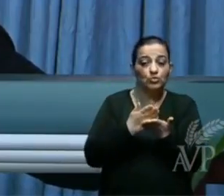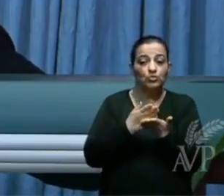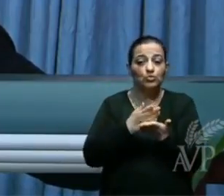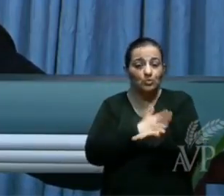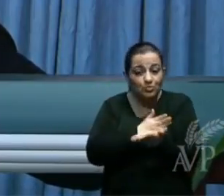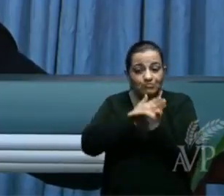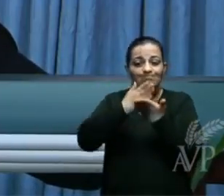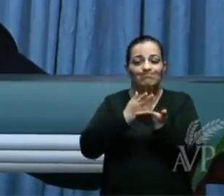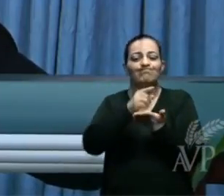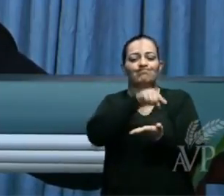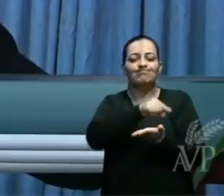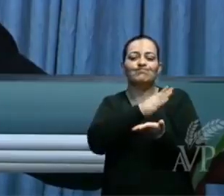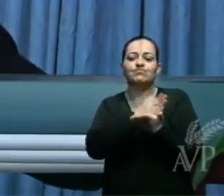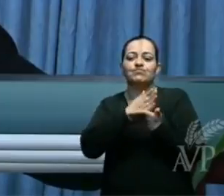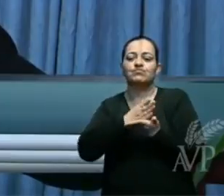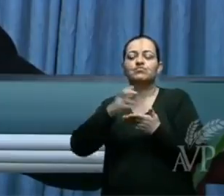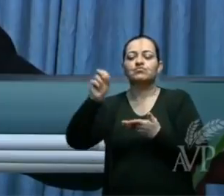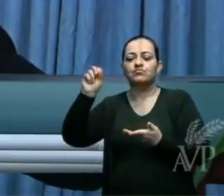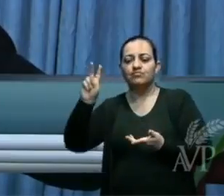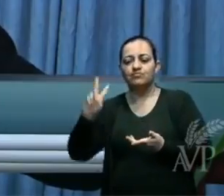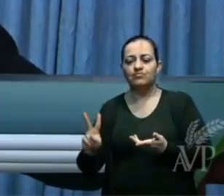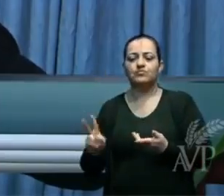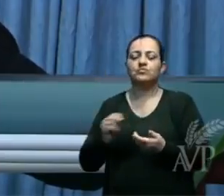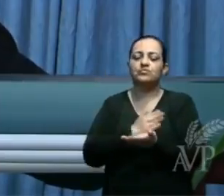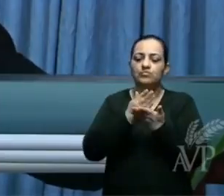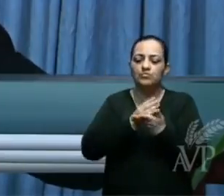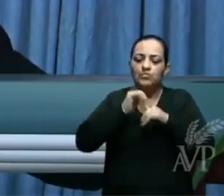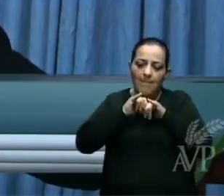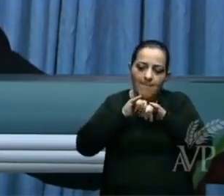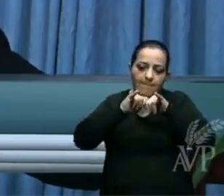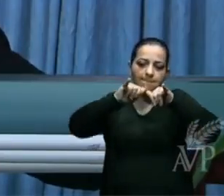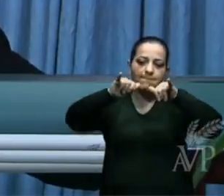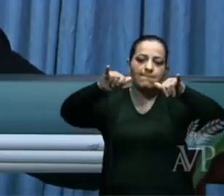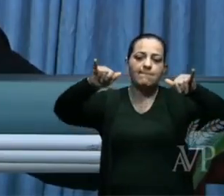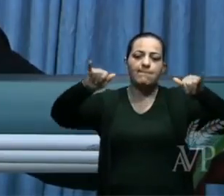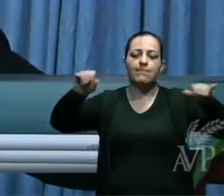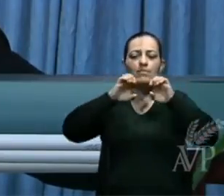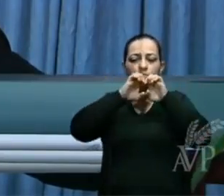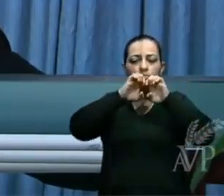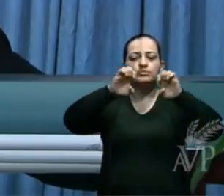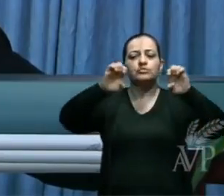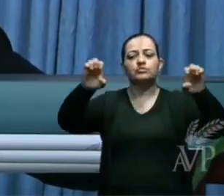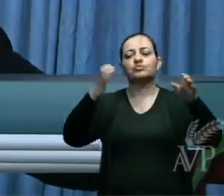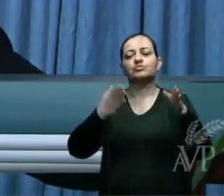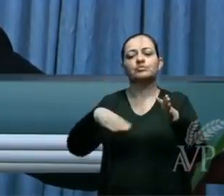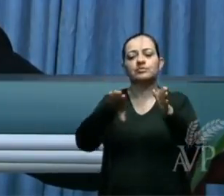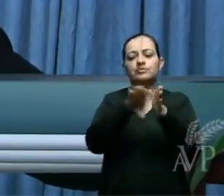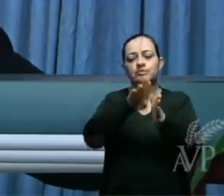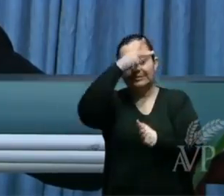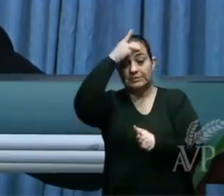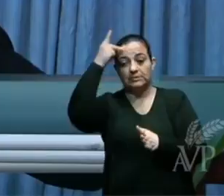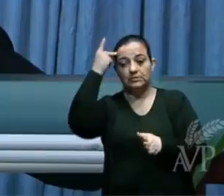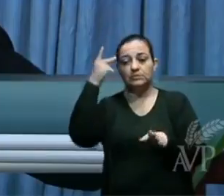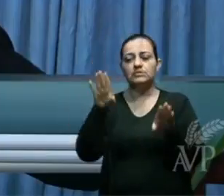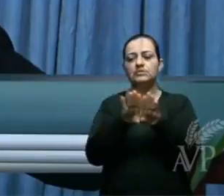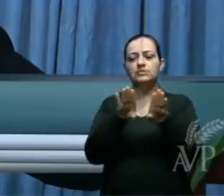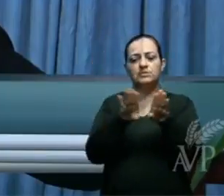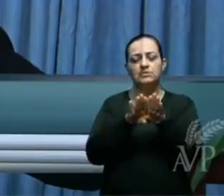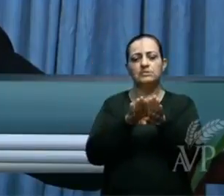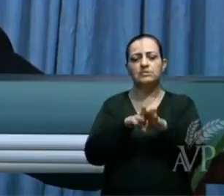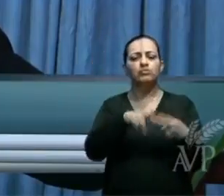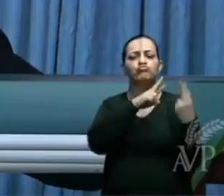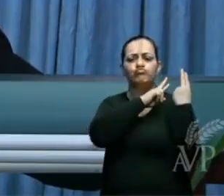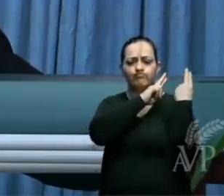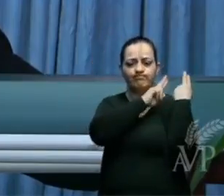foi da lei que a luz a mensagem chegou até a eles ea um compromisso